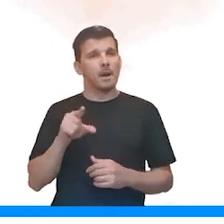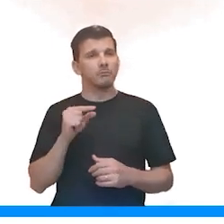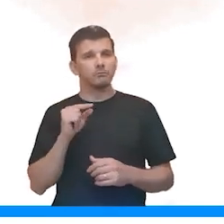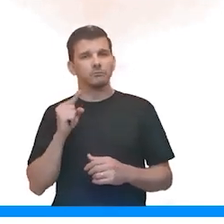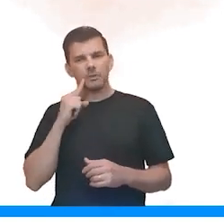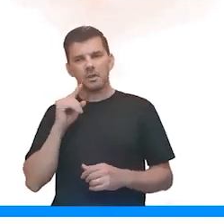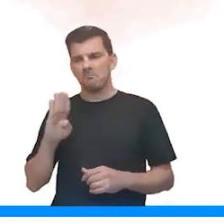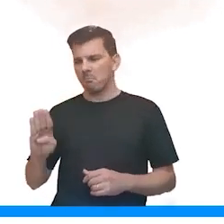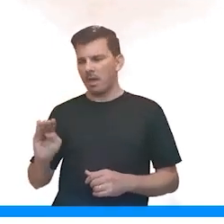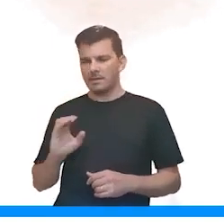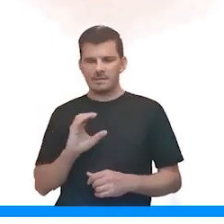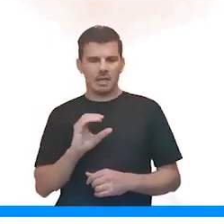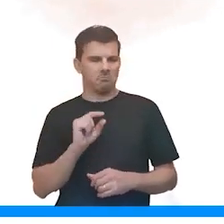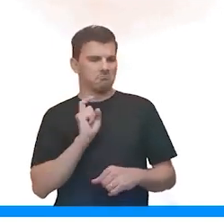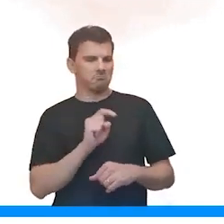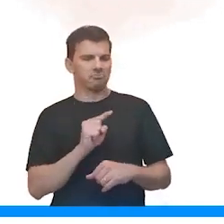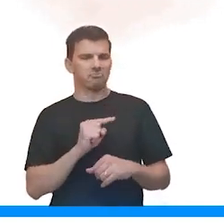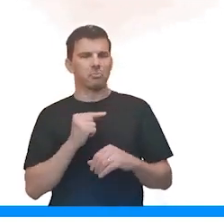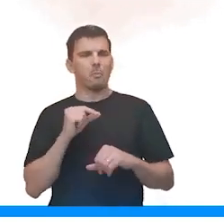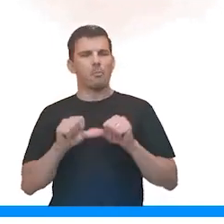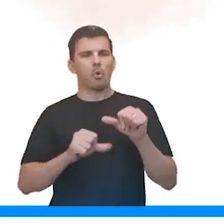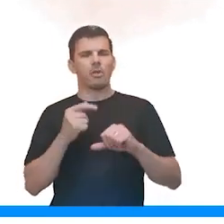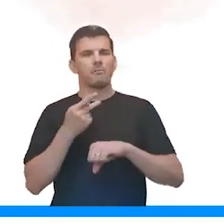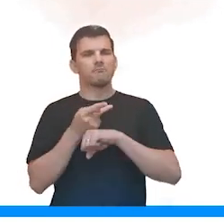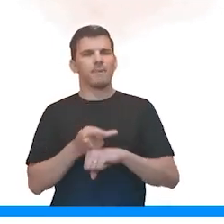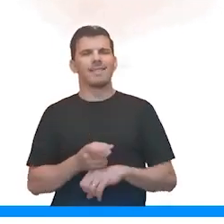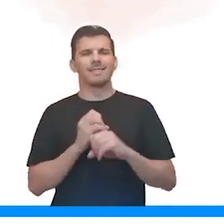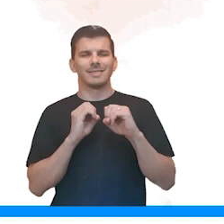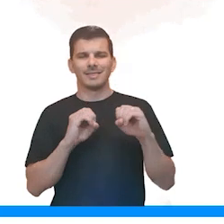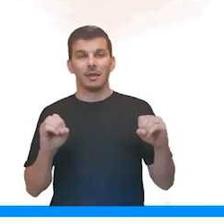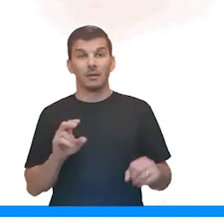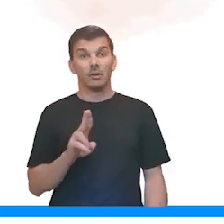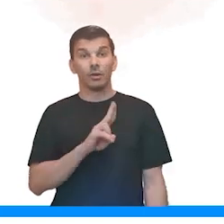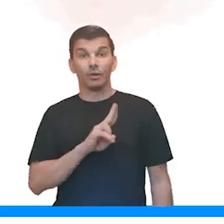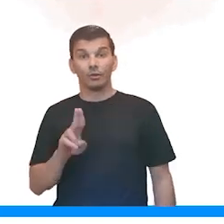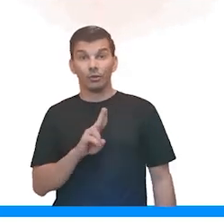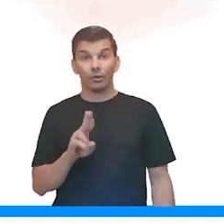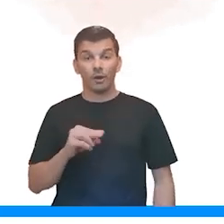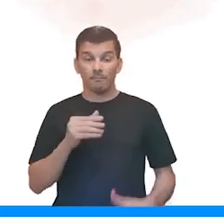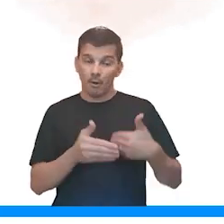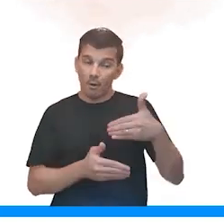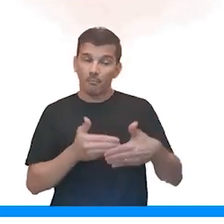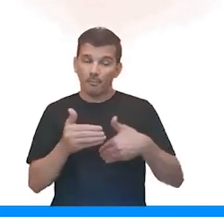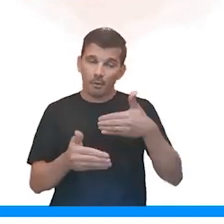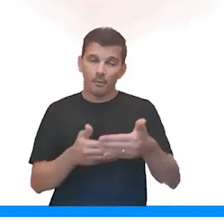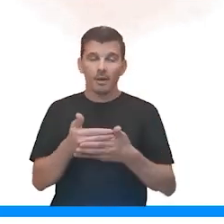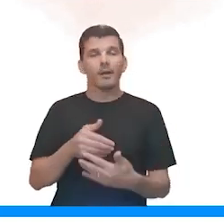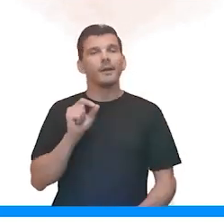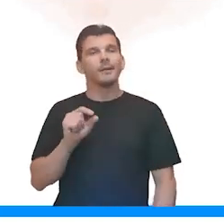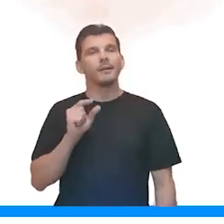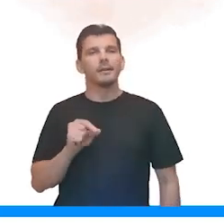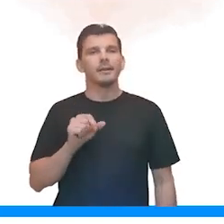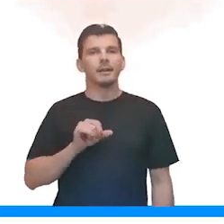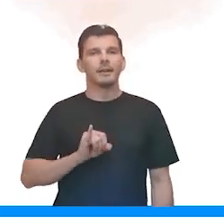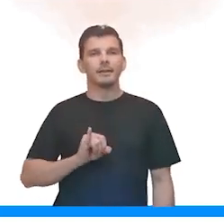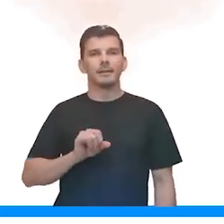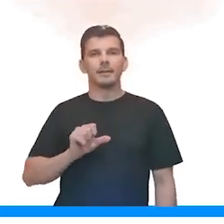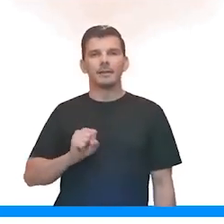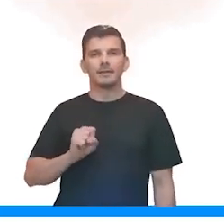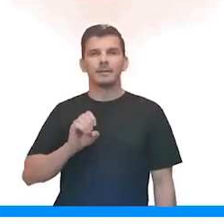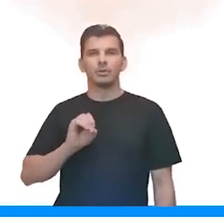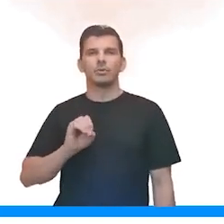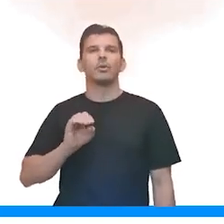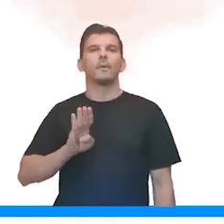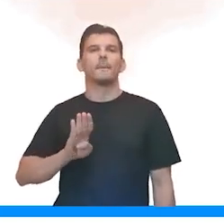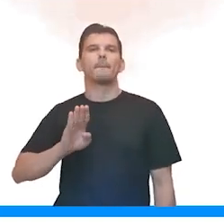marquei o pontinho azul. Ó, do B para o C não teve mudança na pressão. Se não teve mudança na pressão, nós chamamos esse processo